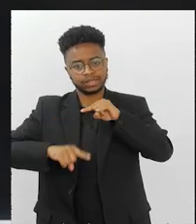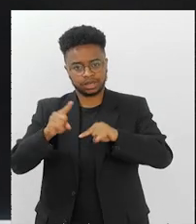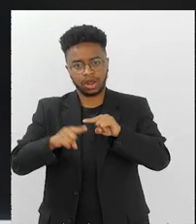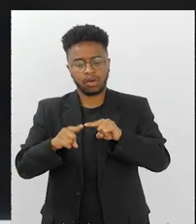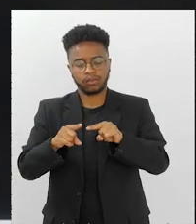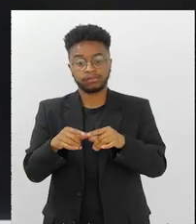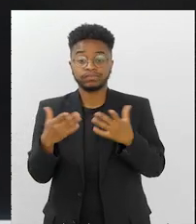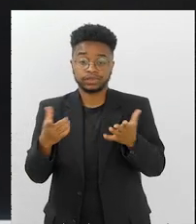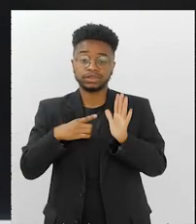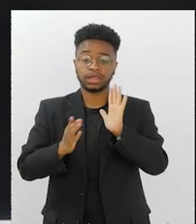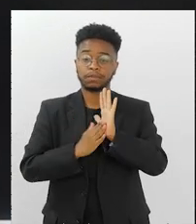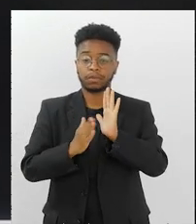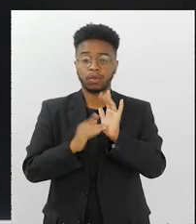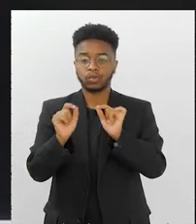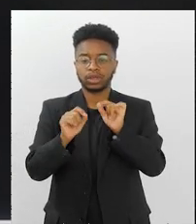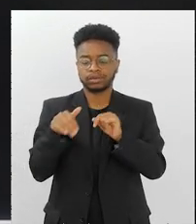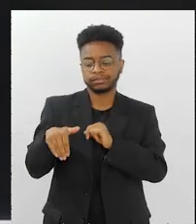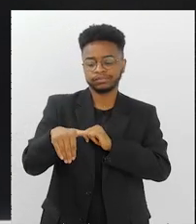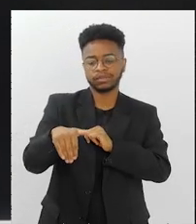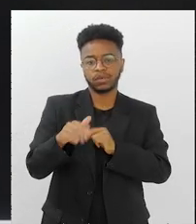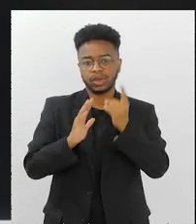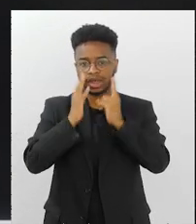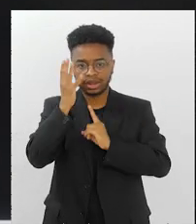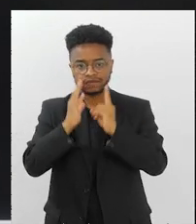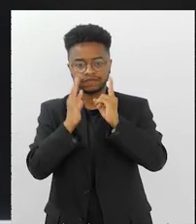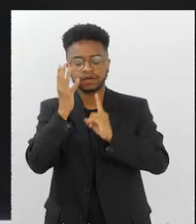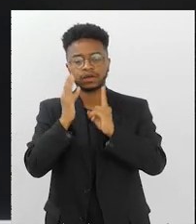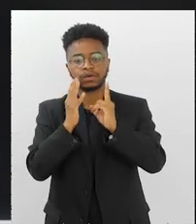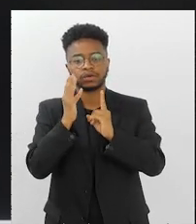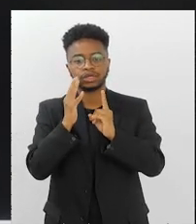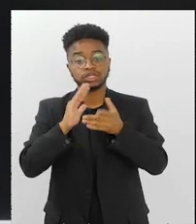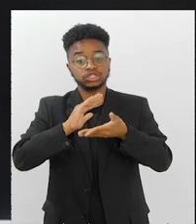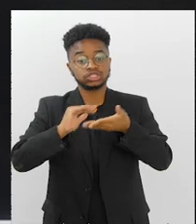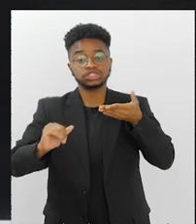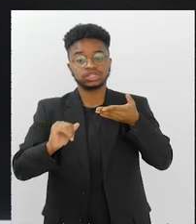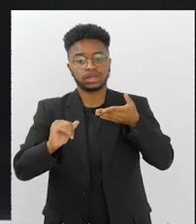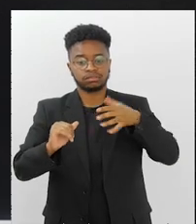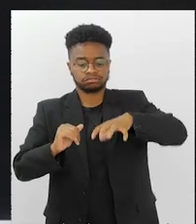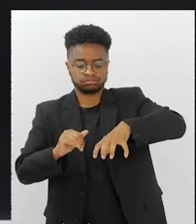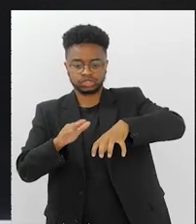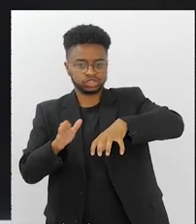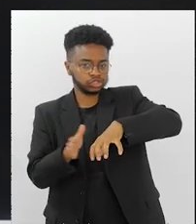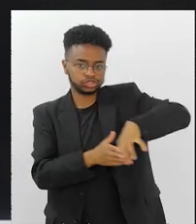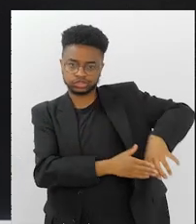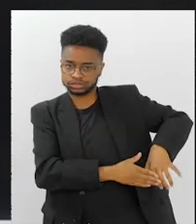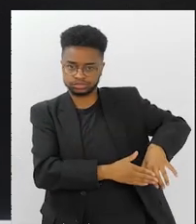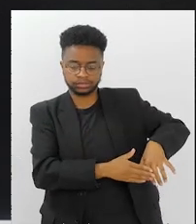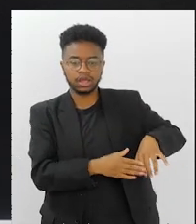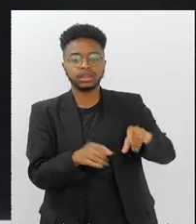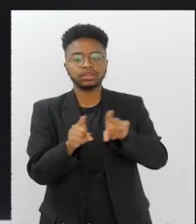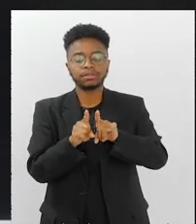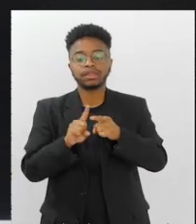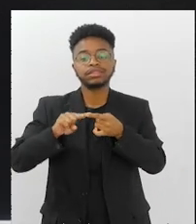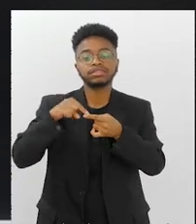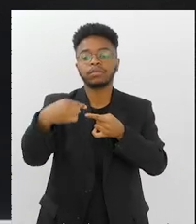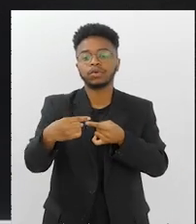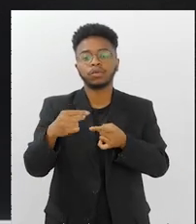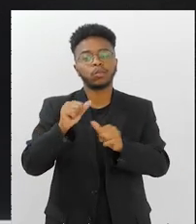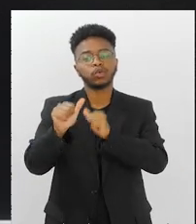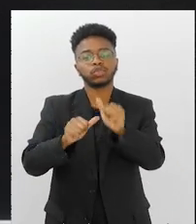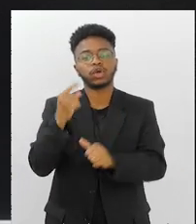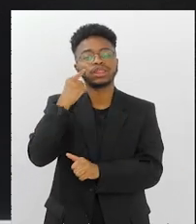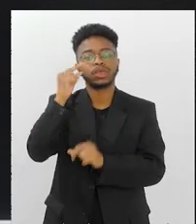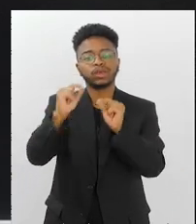proposta da Liga para pro próximo carnaval de primeiro retirar totalmente os tripet depois ela